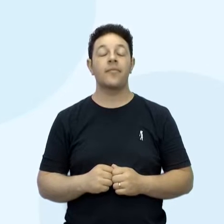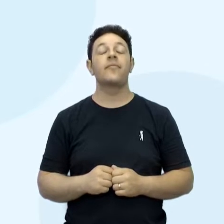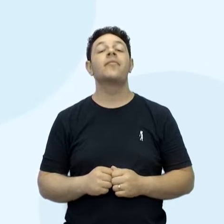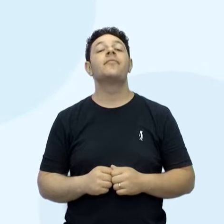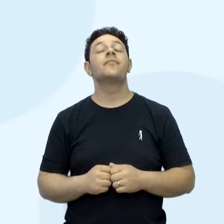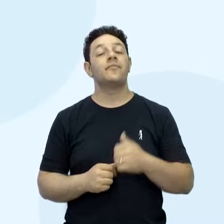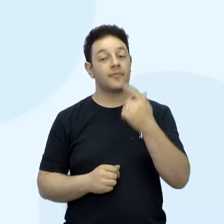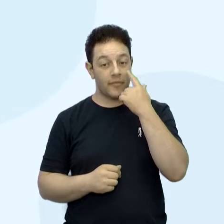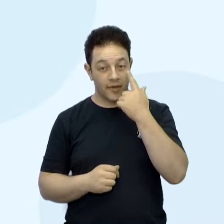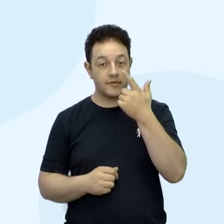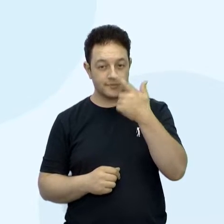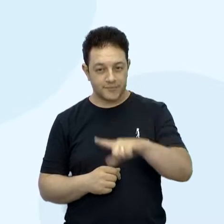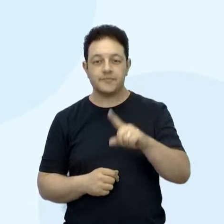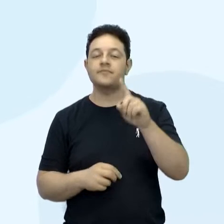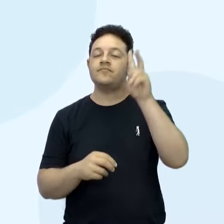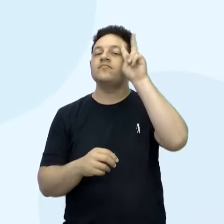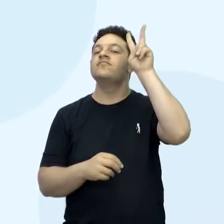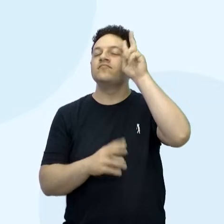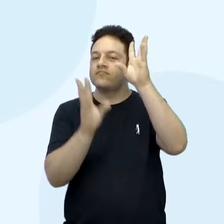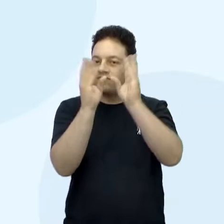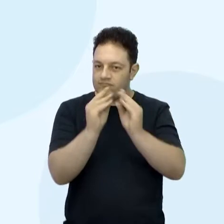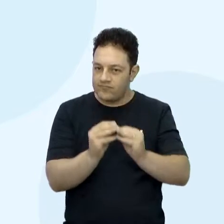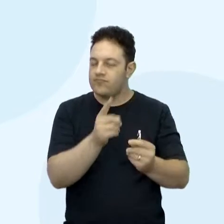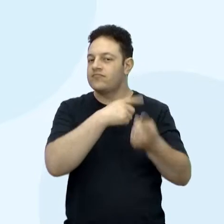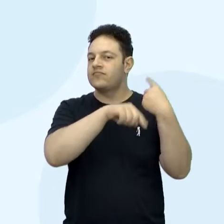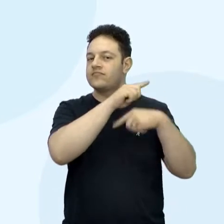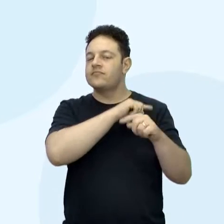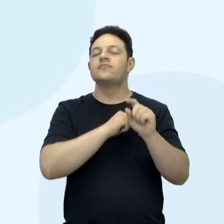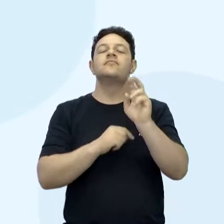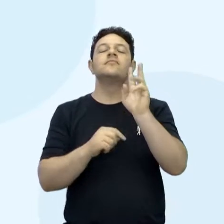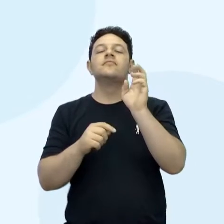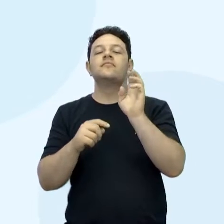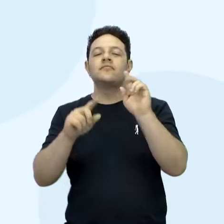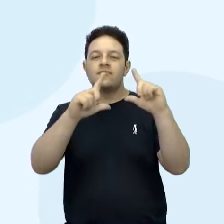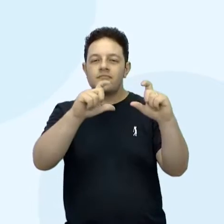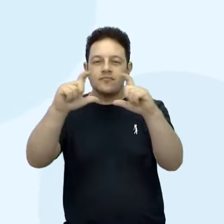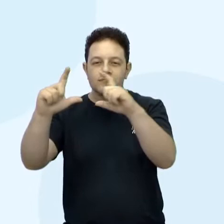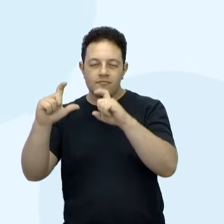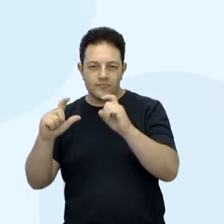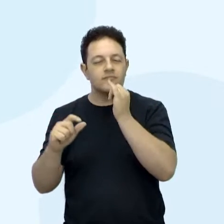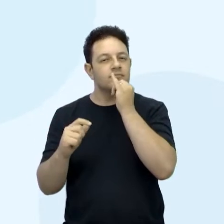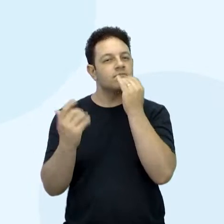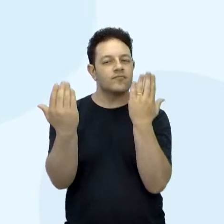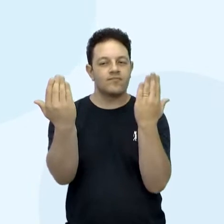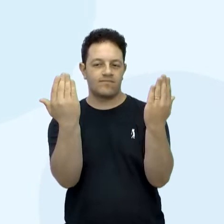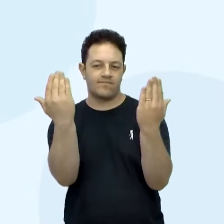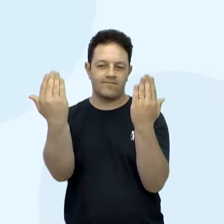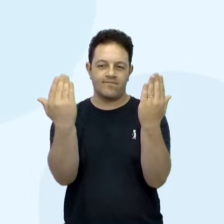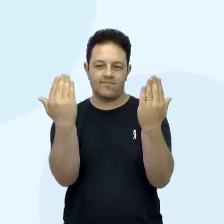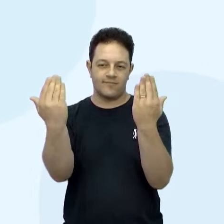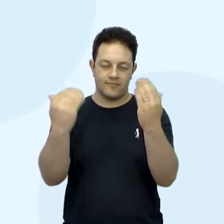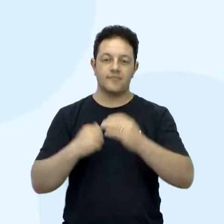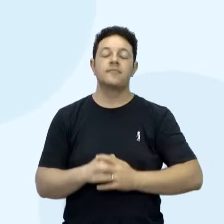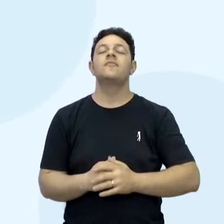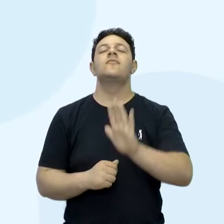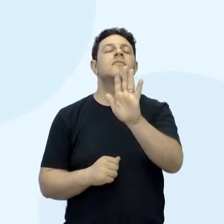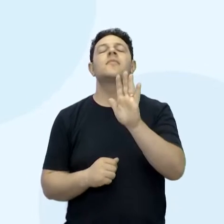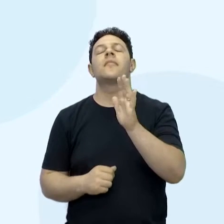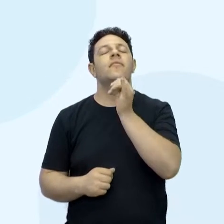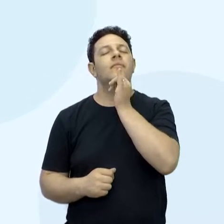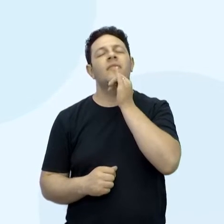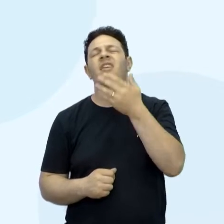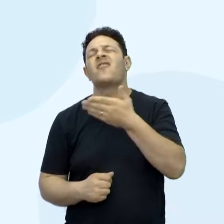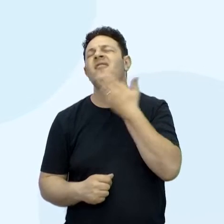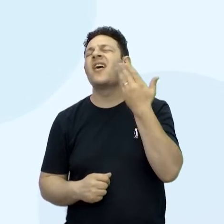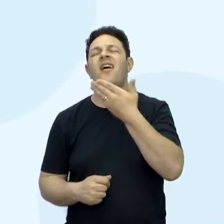Bem, vamos lá, recapitulando aí o nosso conteúdo sobre imagens. Vamos comparar imagens, né? Uma das formas